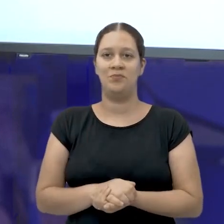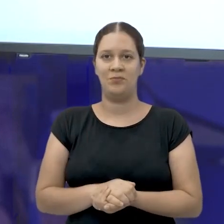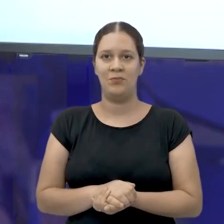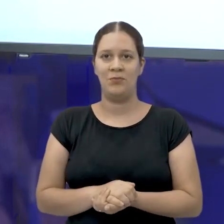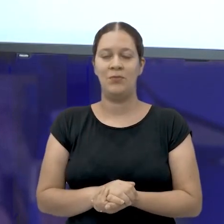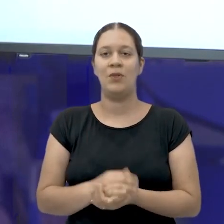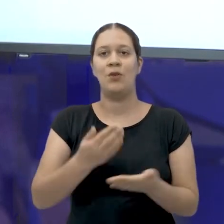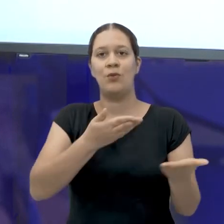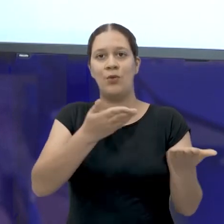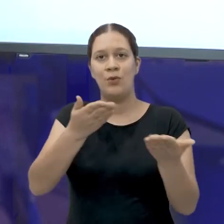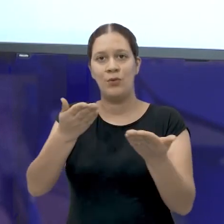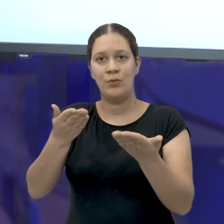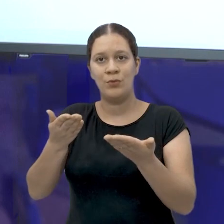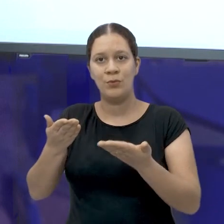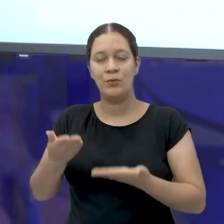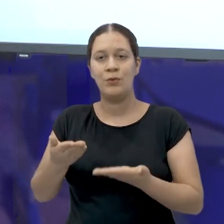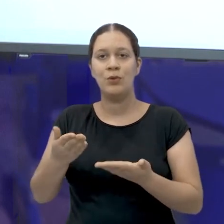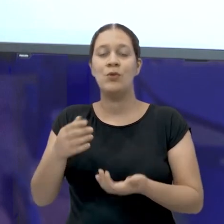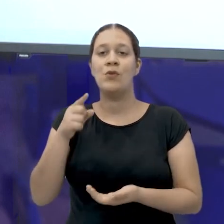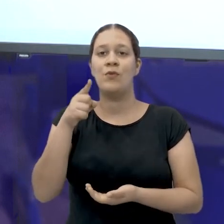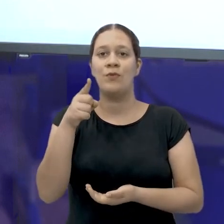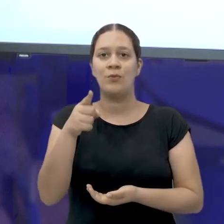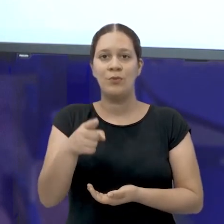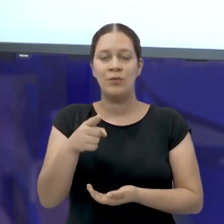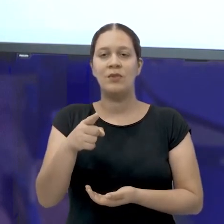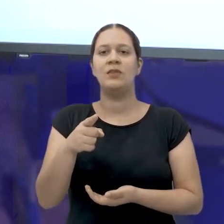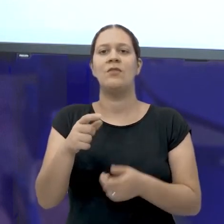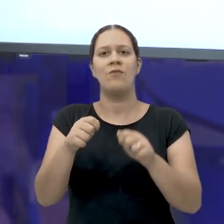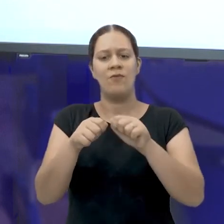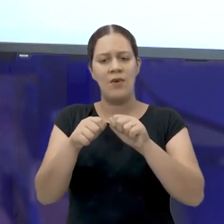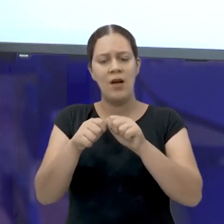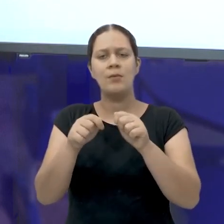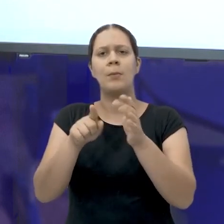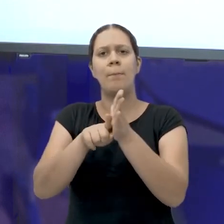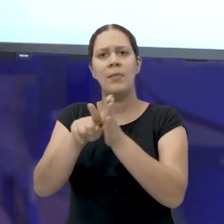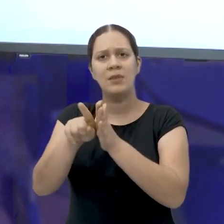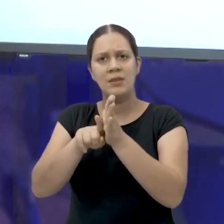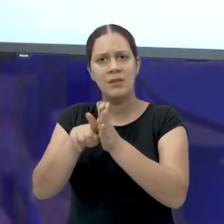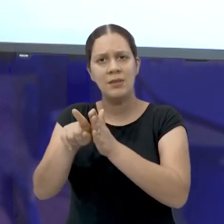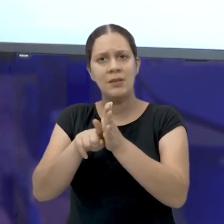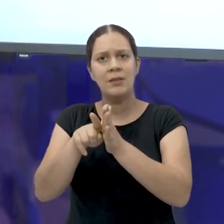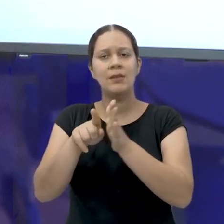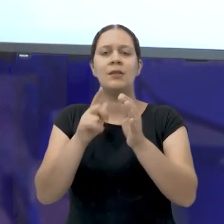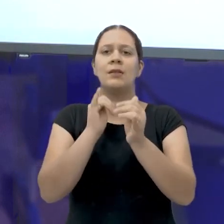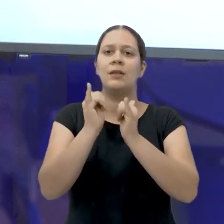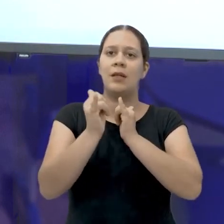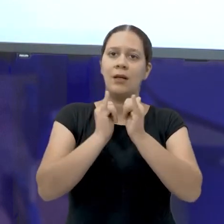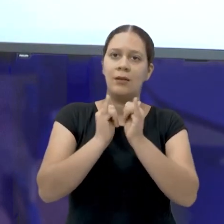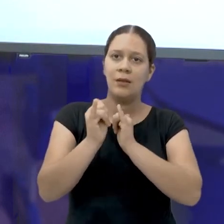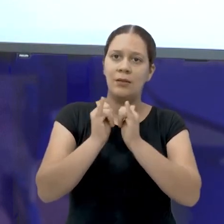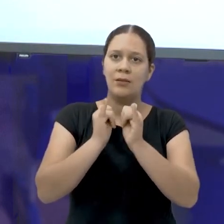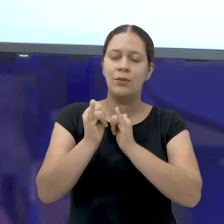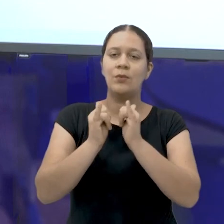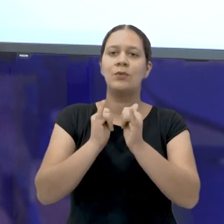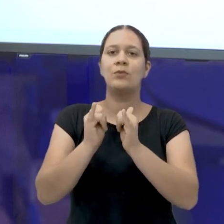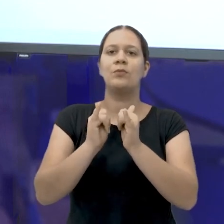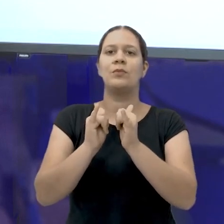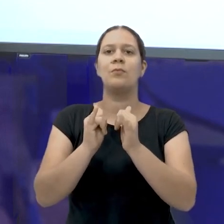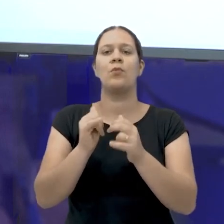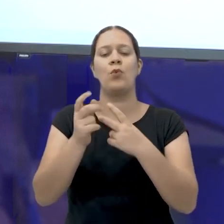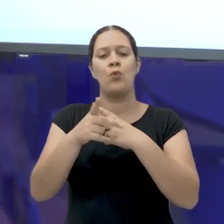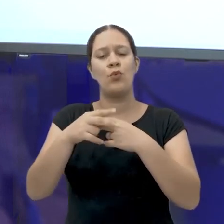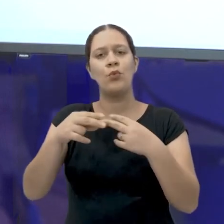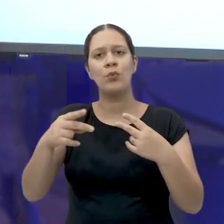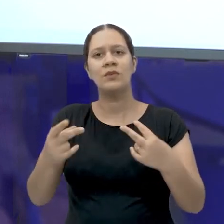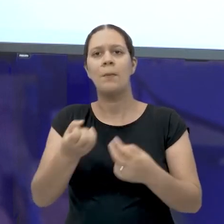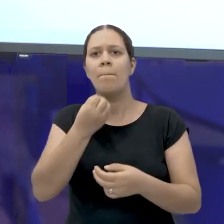isso. Eu convido você, não pare a aula por aqui não. Faz sua pesquisa na internet, procura saber mais, e você vai ver o quanto de coisa